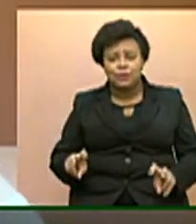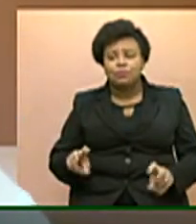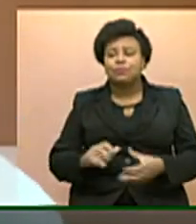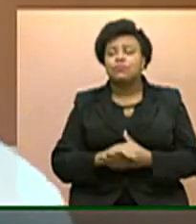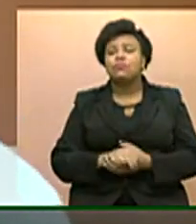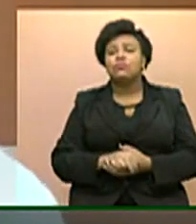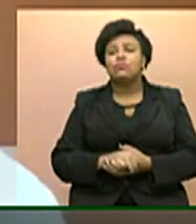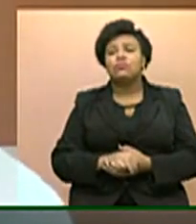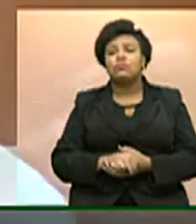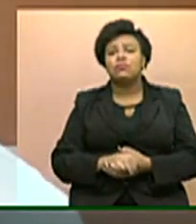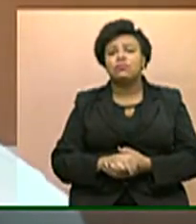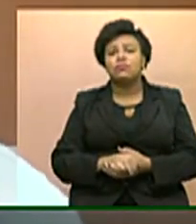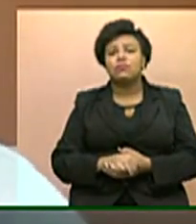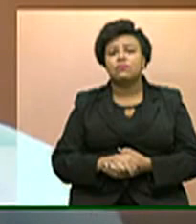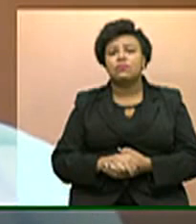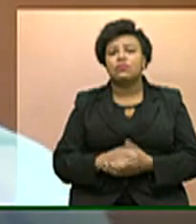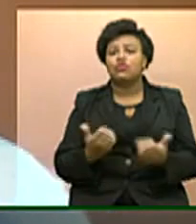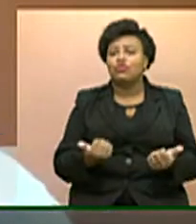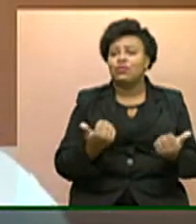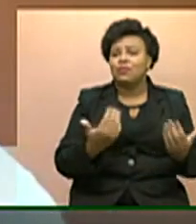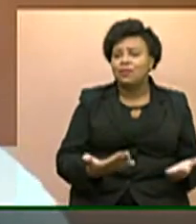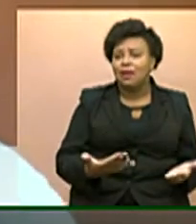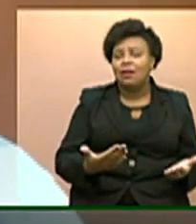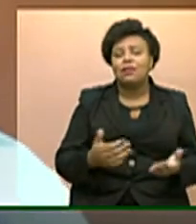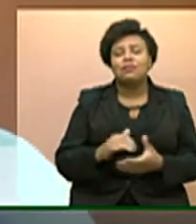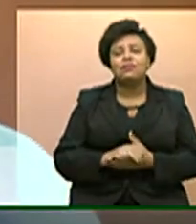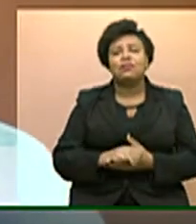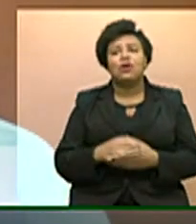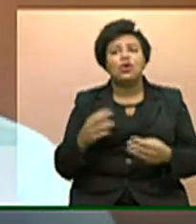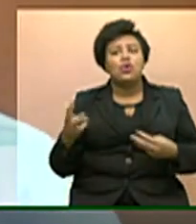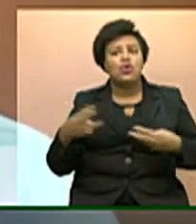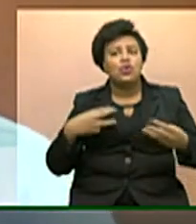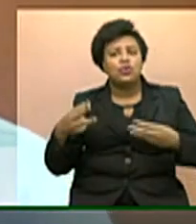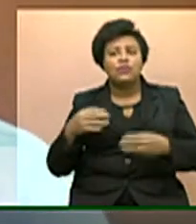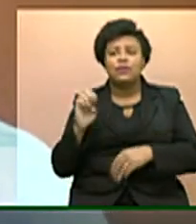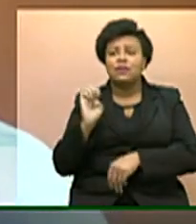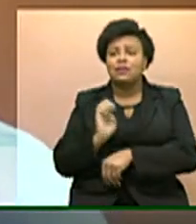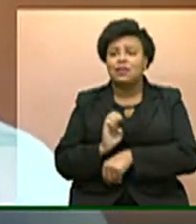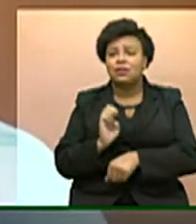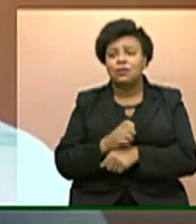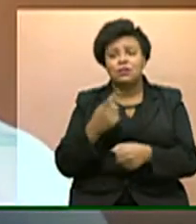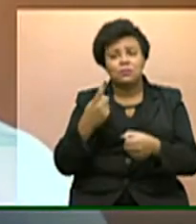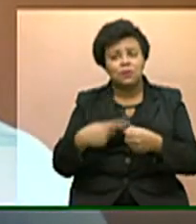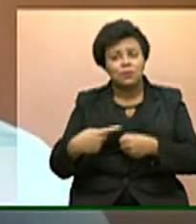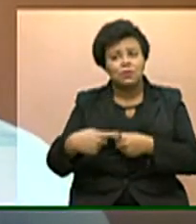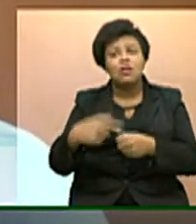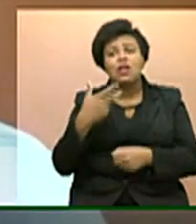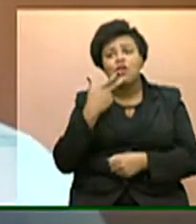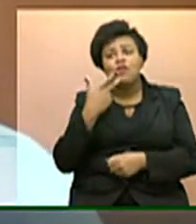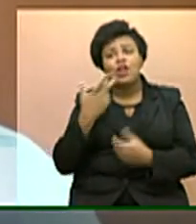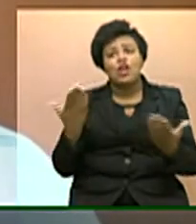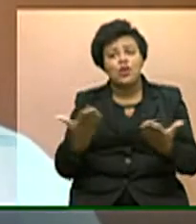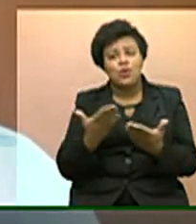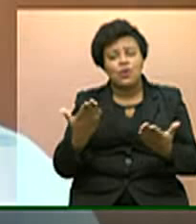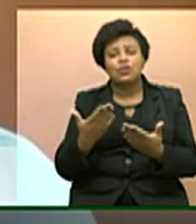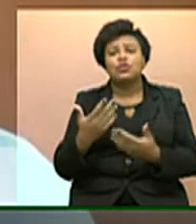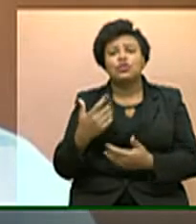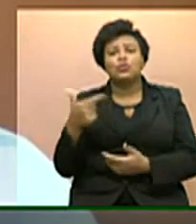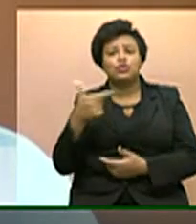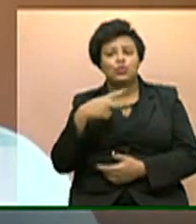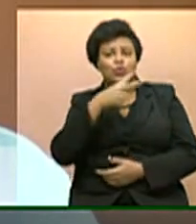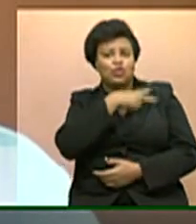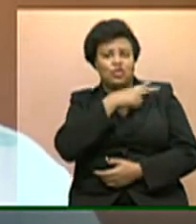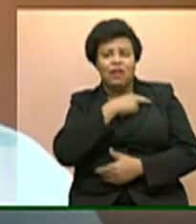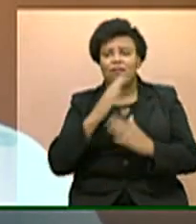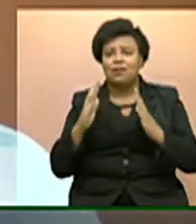de repassar ou de conceder rodovias estaduais para os municípios. Eu falava hoje ainda com o subchefe da Casa